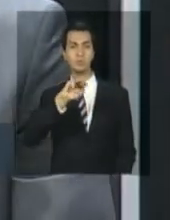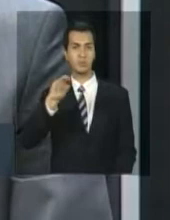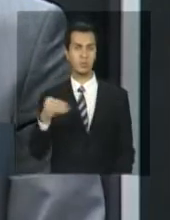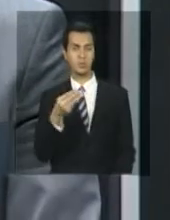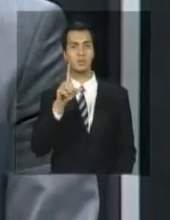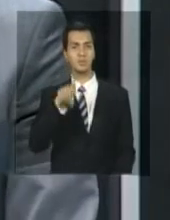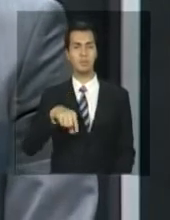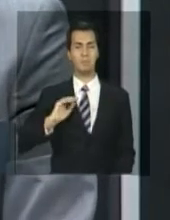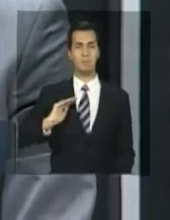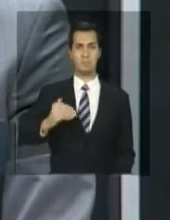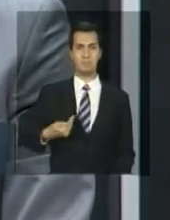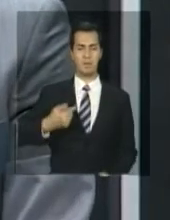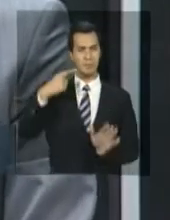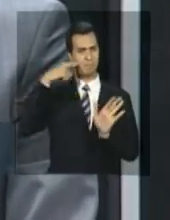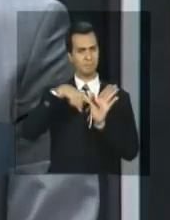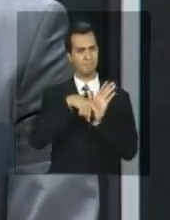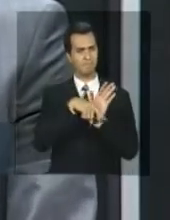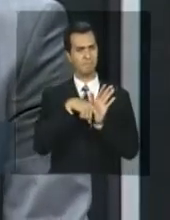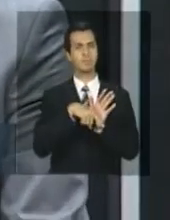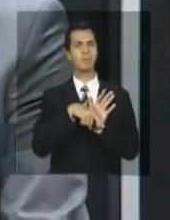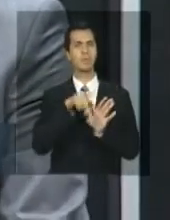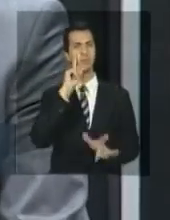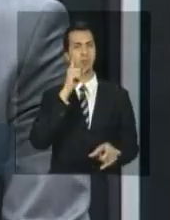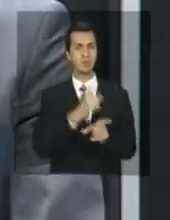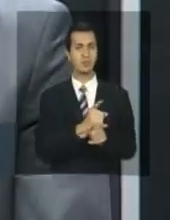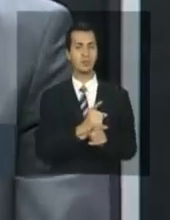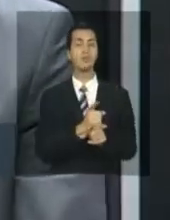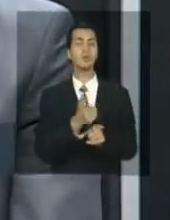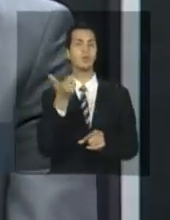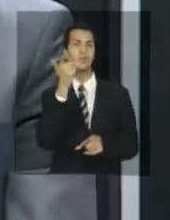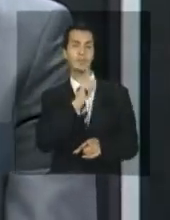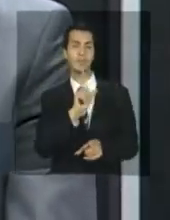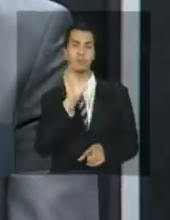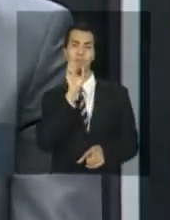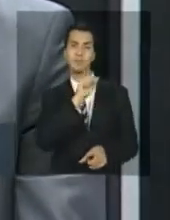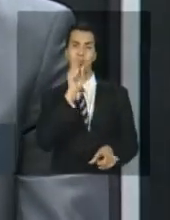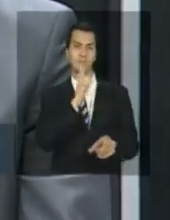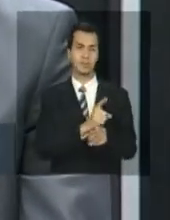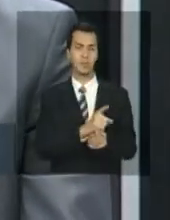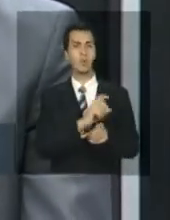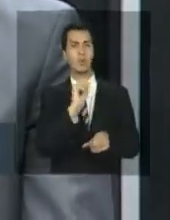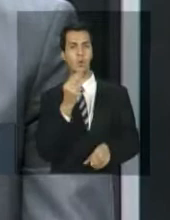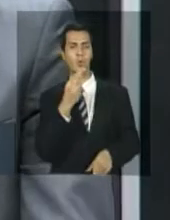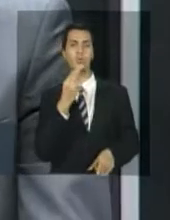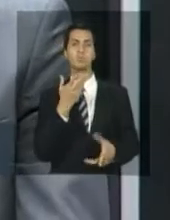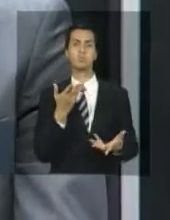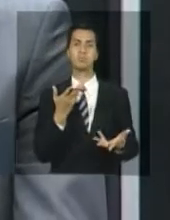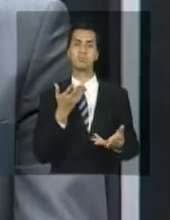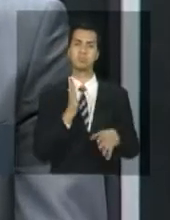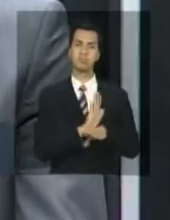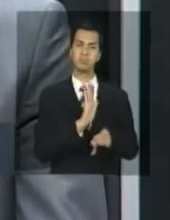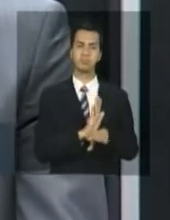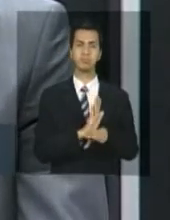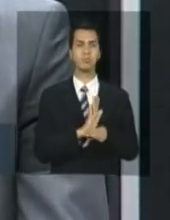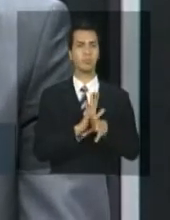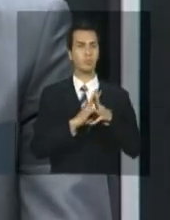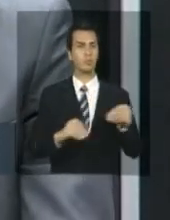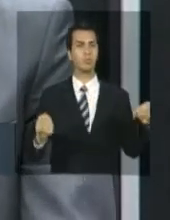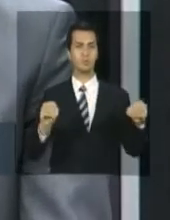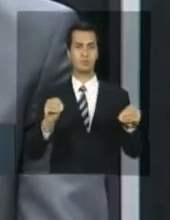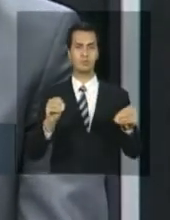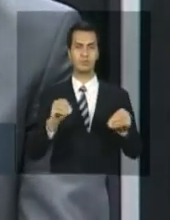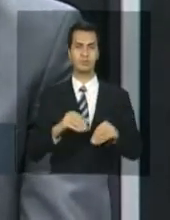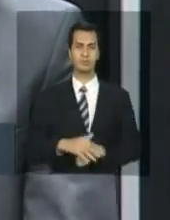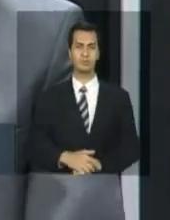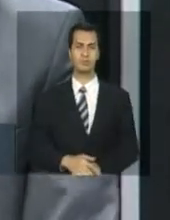de rastreamento, fundamentais para a prevenção e o tratamento precoce dessas doenças.